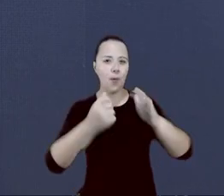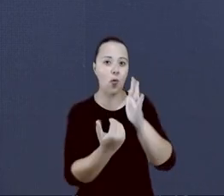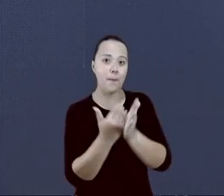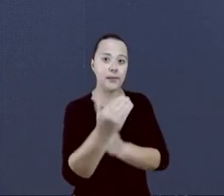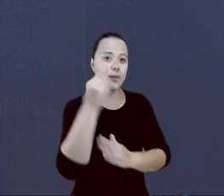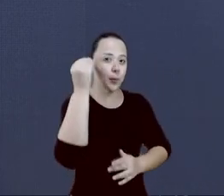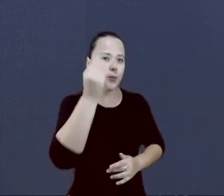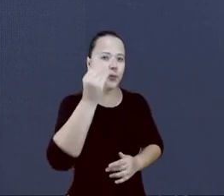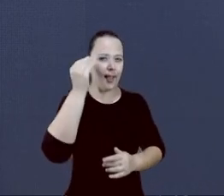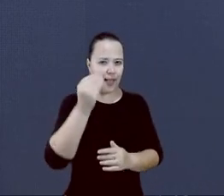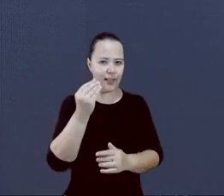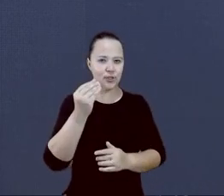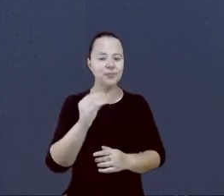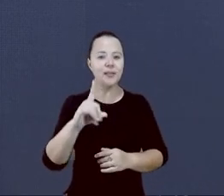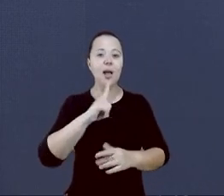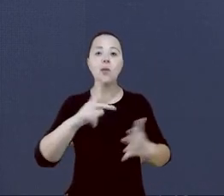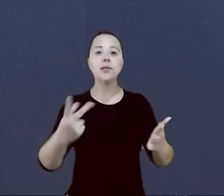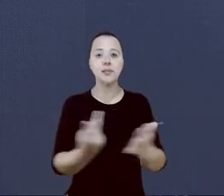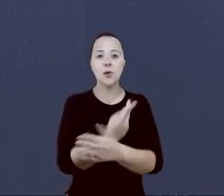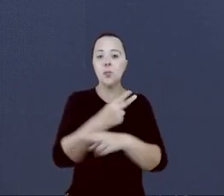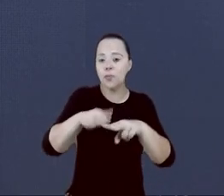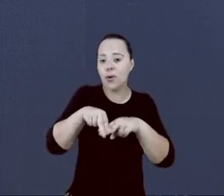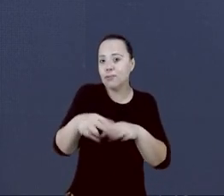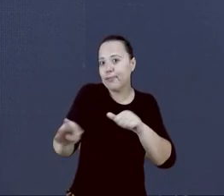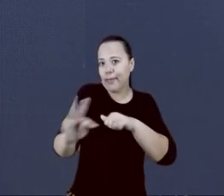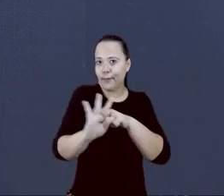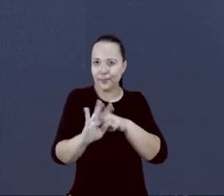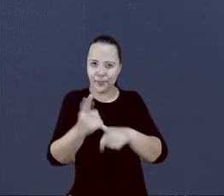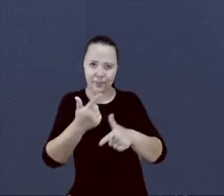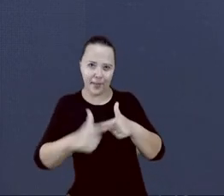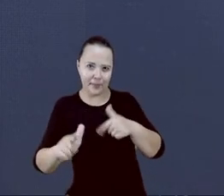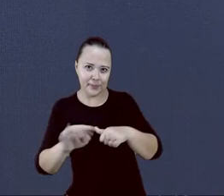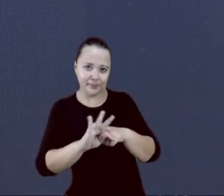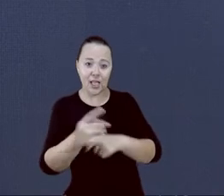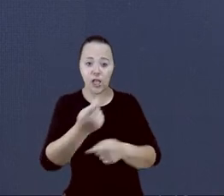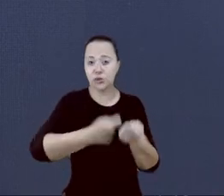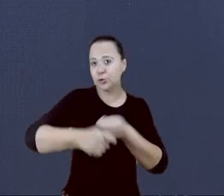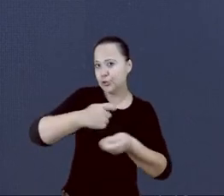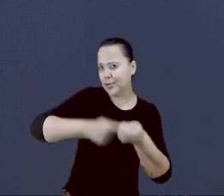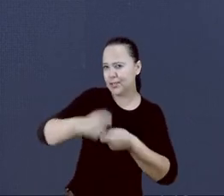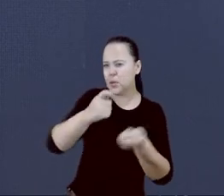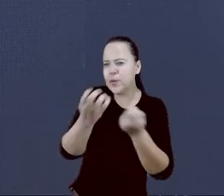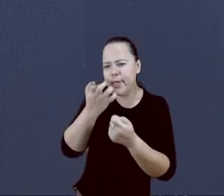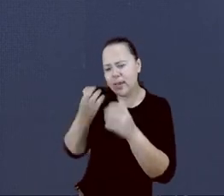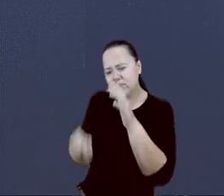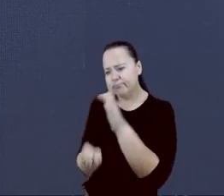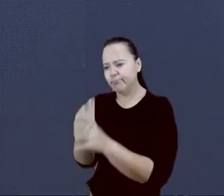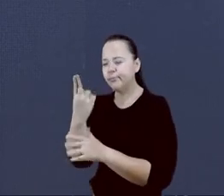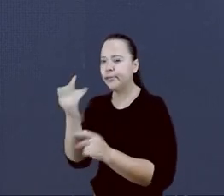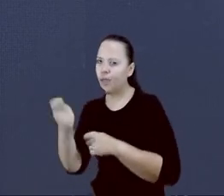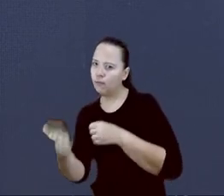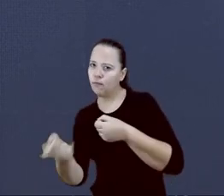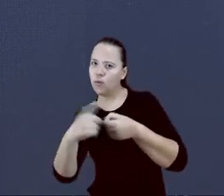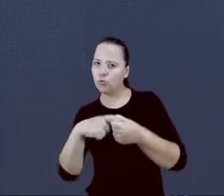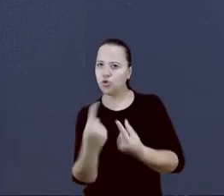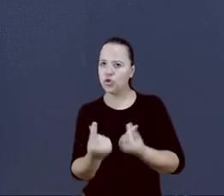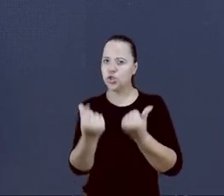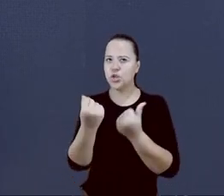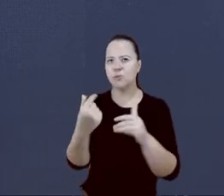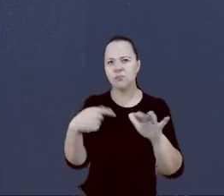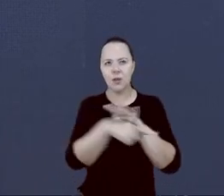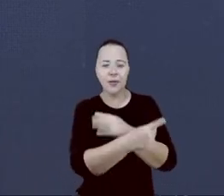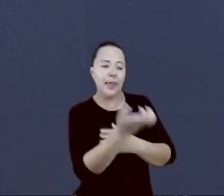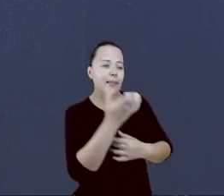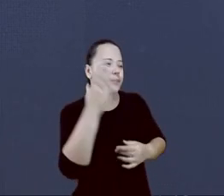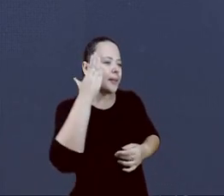foi ocasionado por questões técnicas né gestores querendo gerar algum tipo de liquidez explorar um pouco com você a